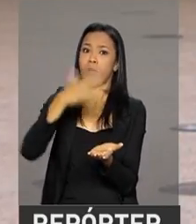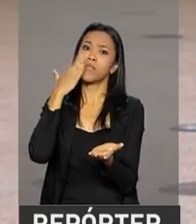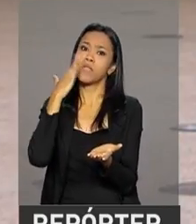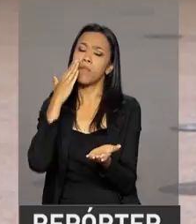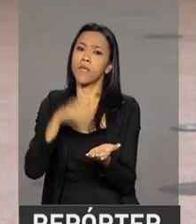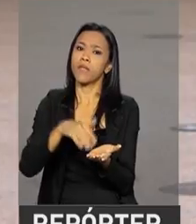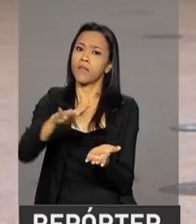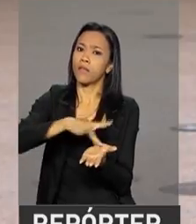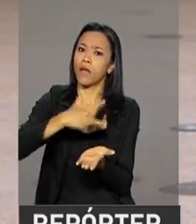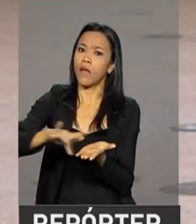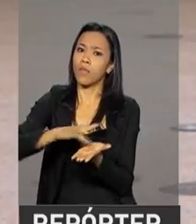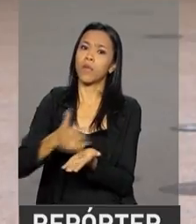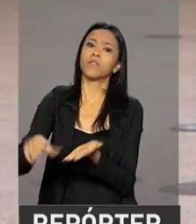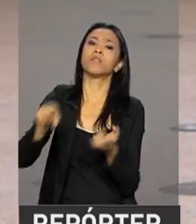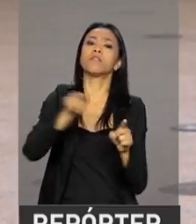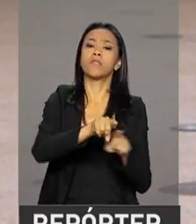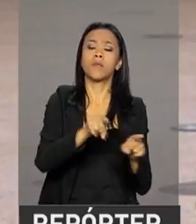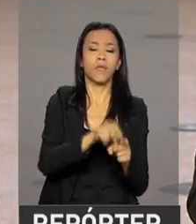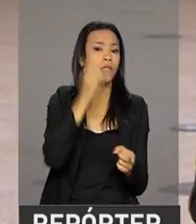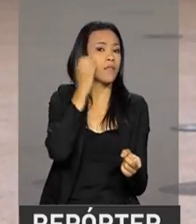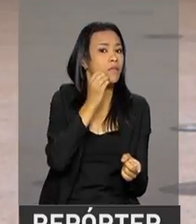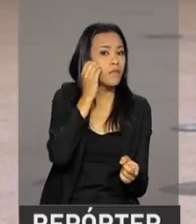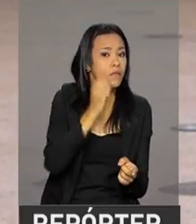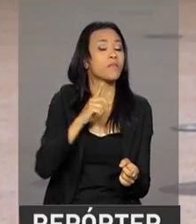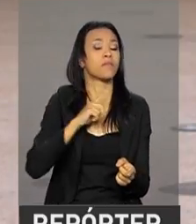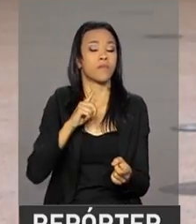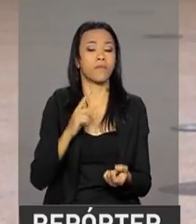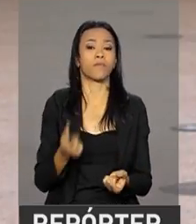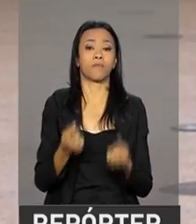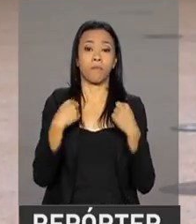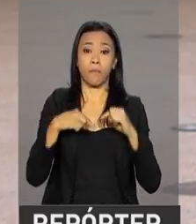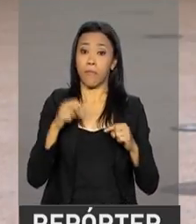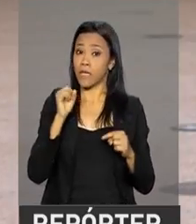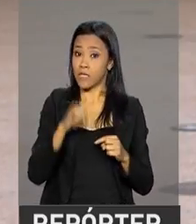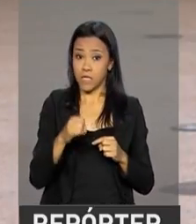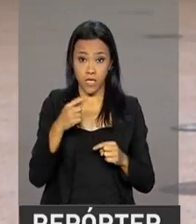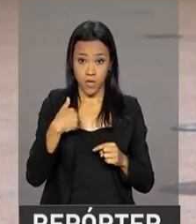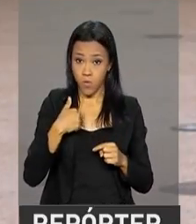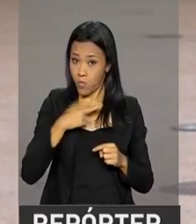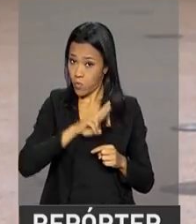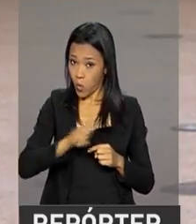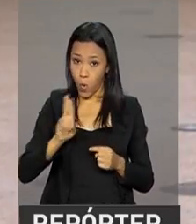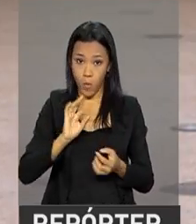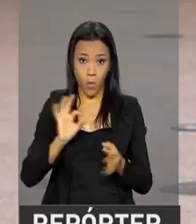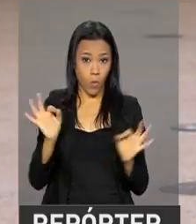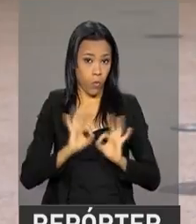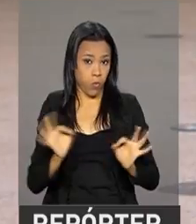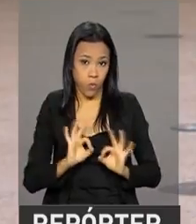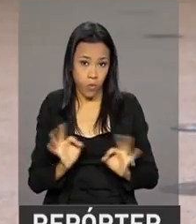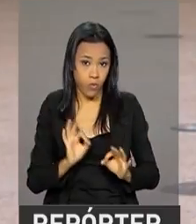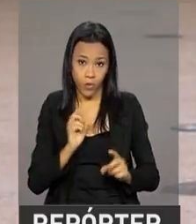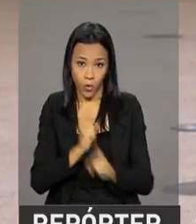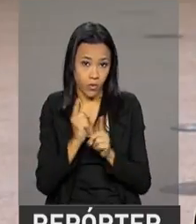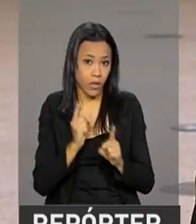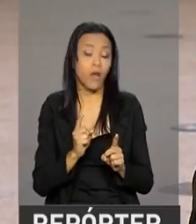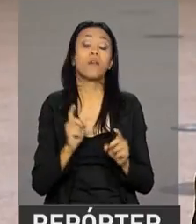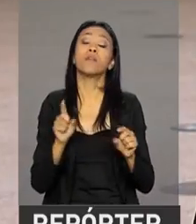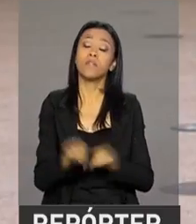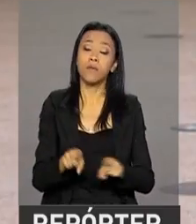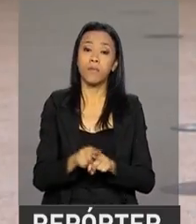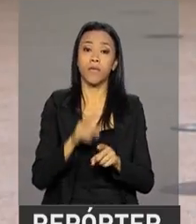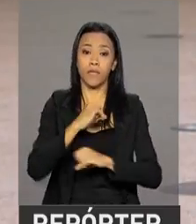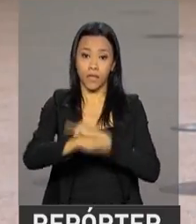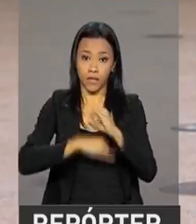para tablets e para smartphones. Se não foi contemplado, se o contribuinte não foi contemplado, também na página da